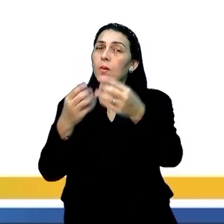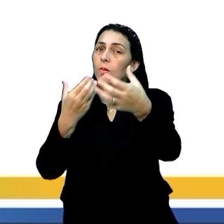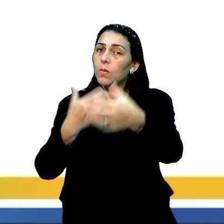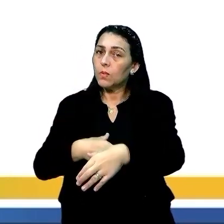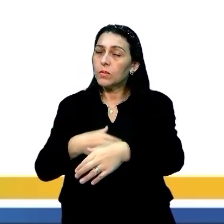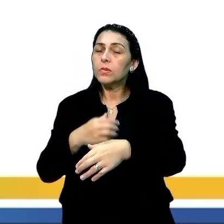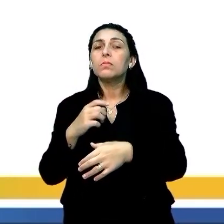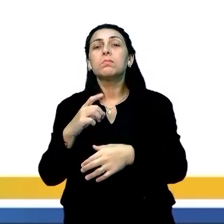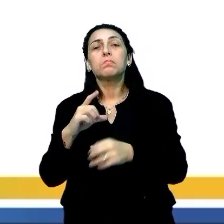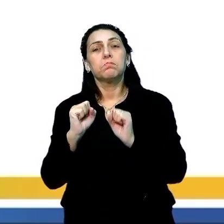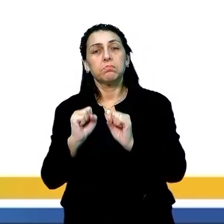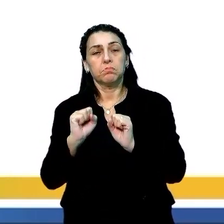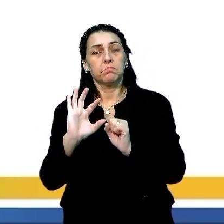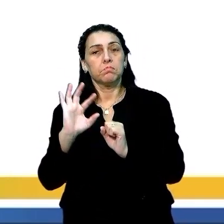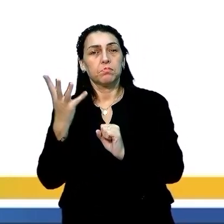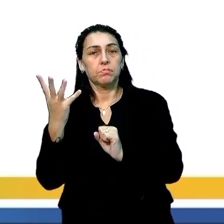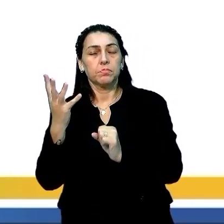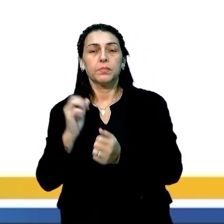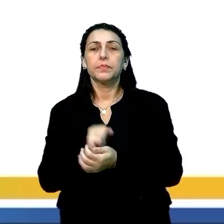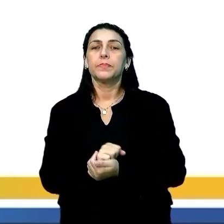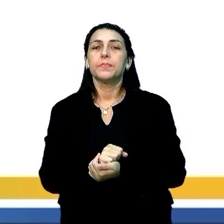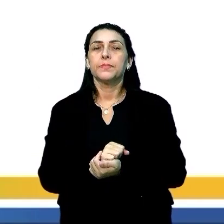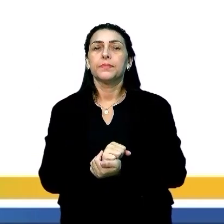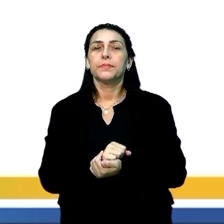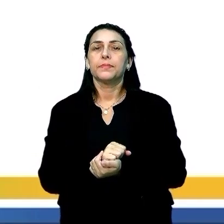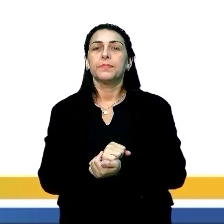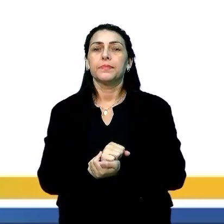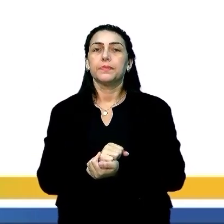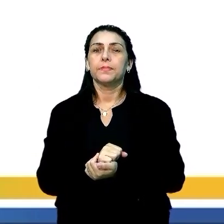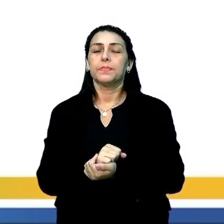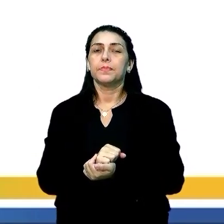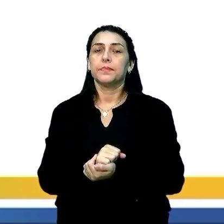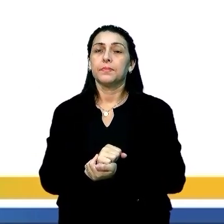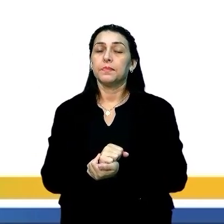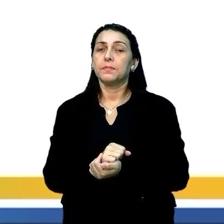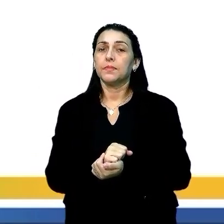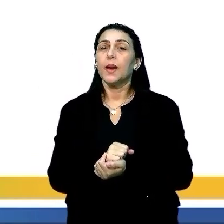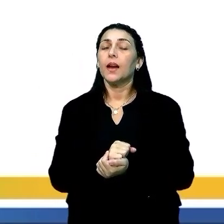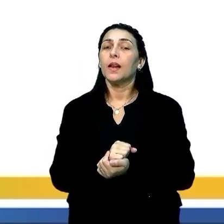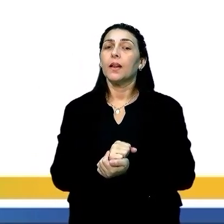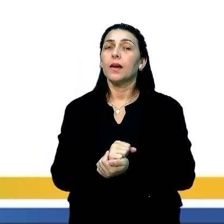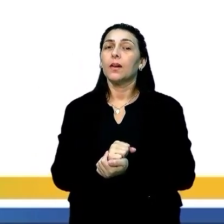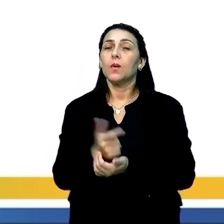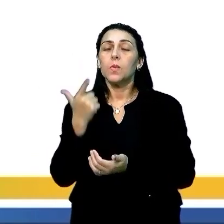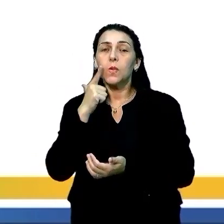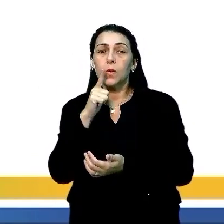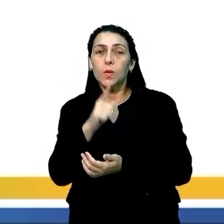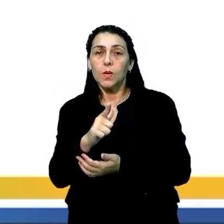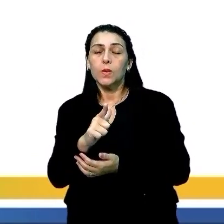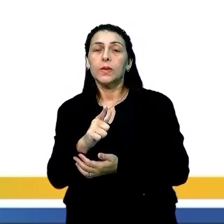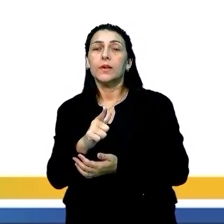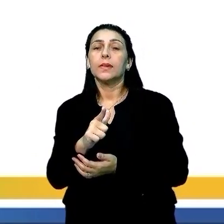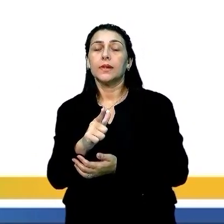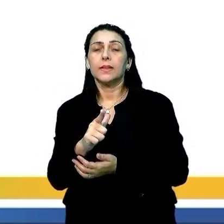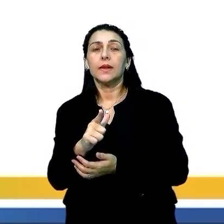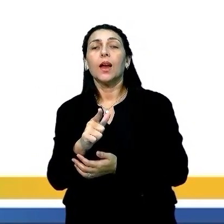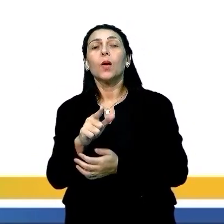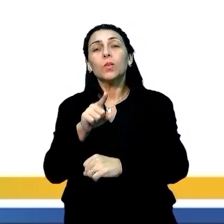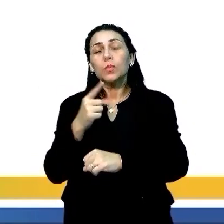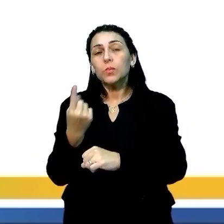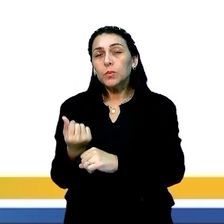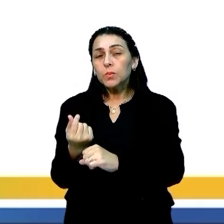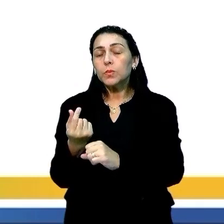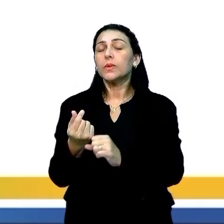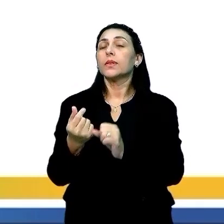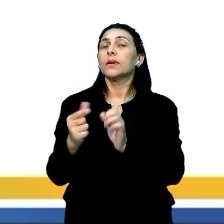concurso. Então vamos lá. Para poder lidar com a depreciação dos carros